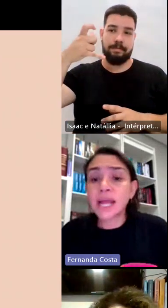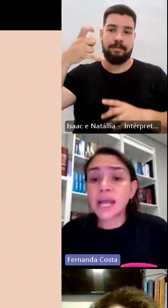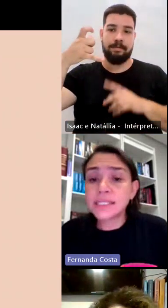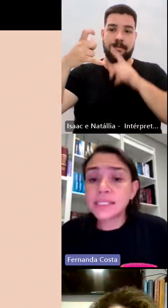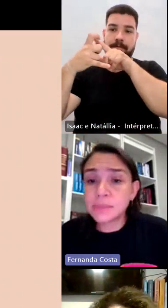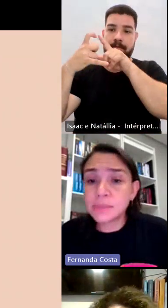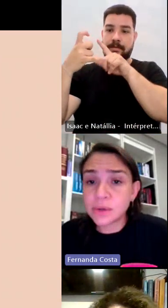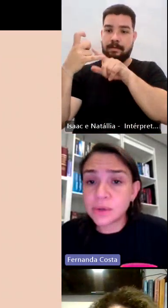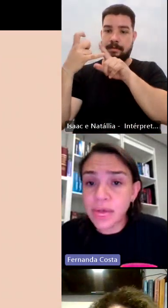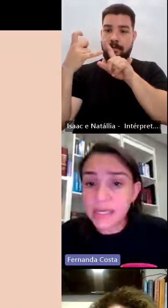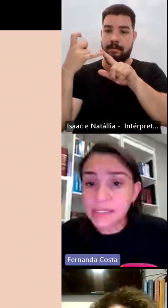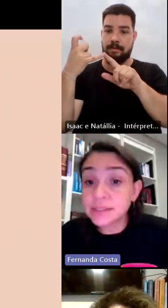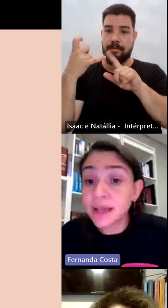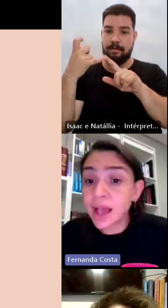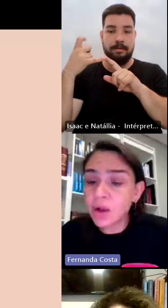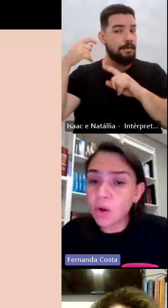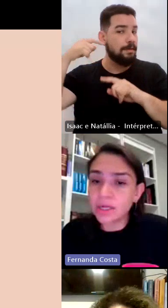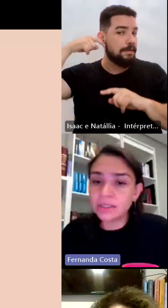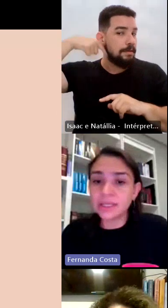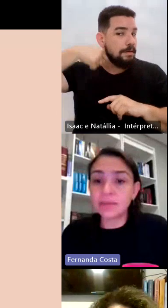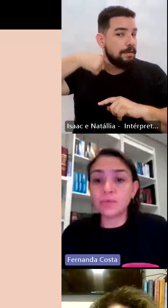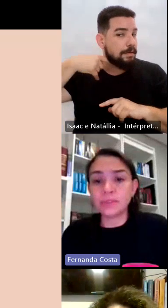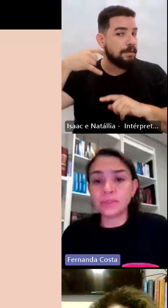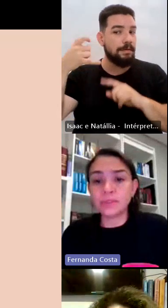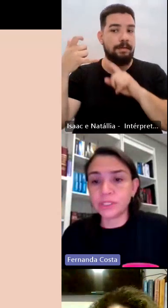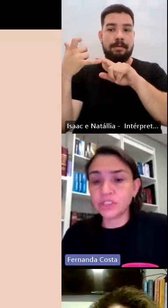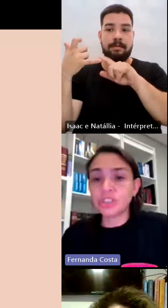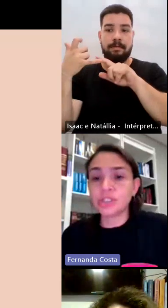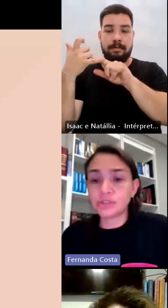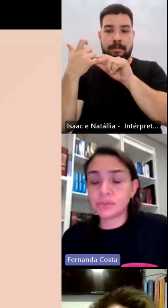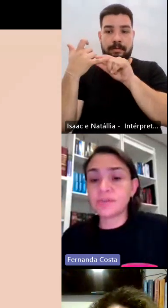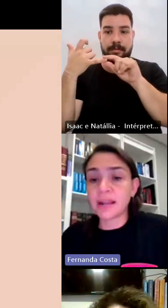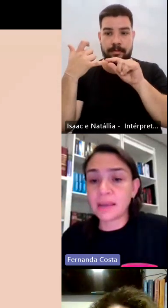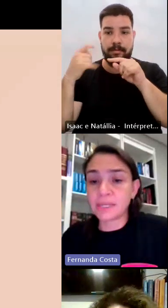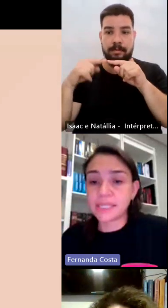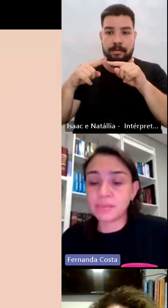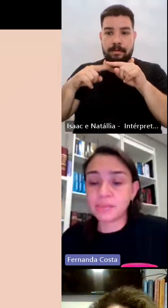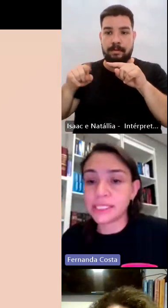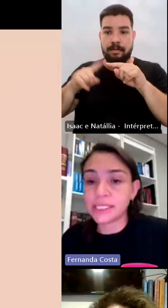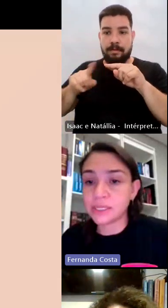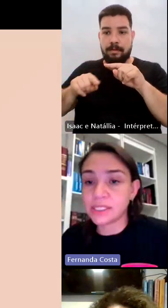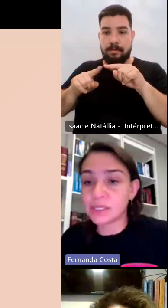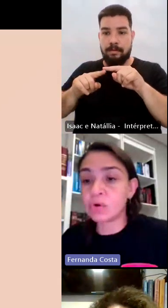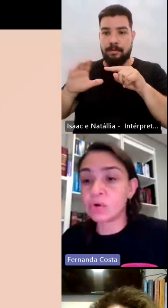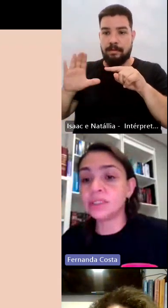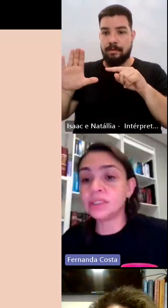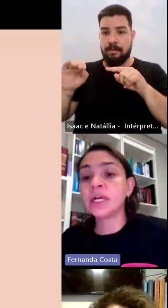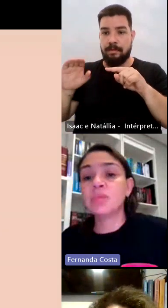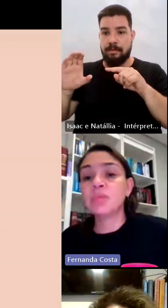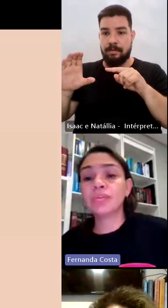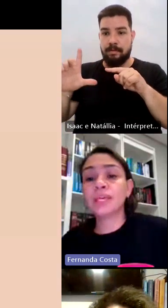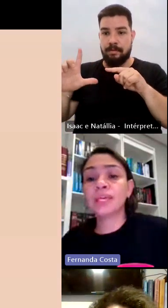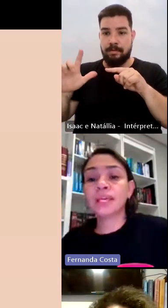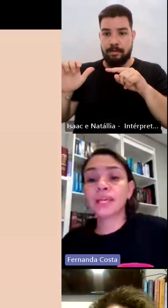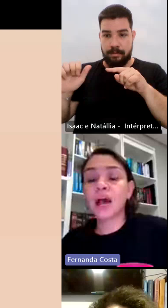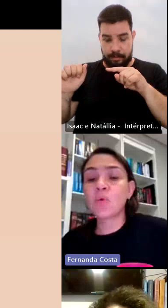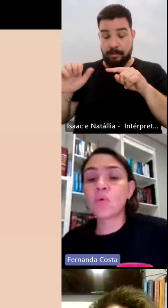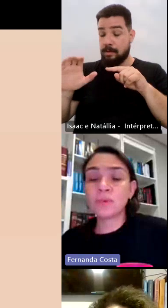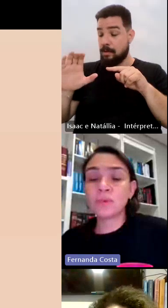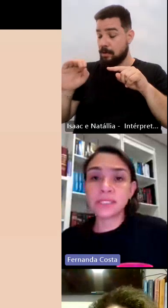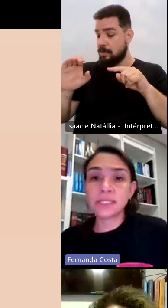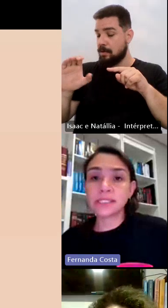os canais semicirculares, a cóclea, que é muito importante, nós vamos falar, prestar muita atenção nessa cóclea,